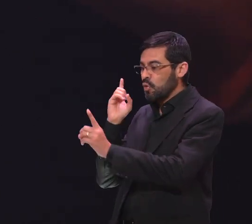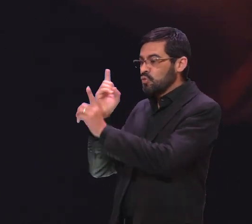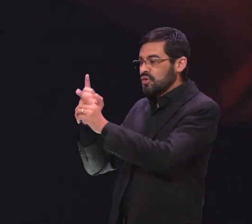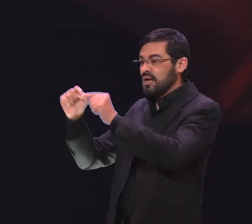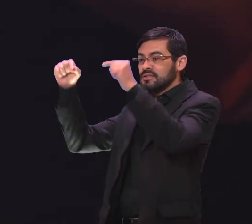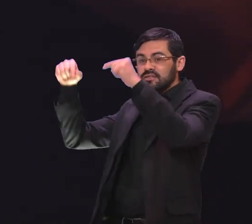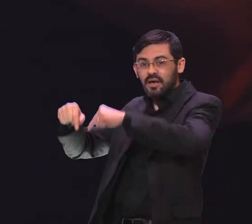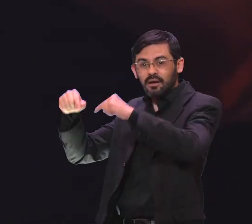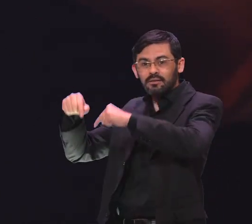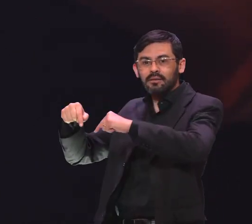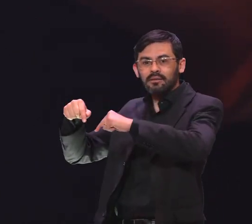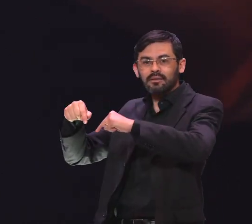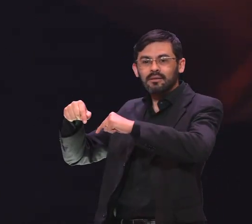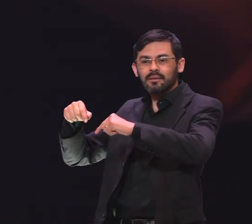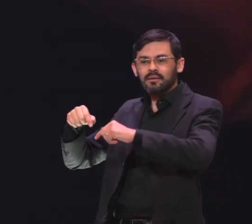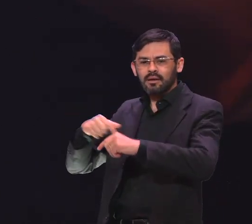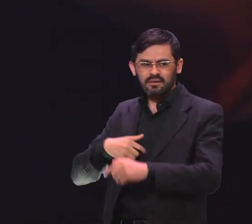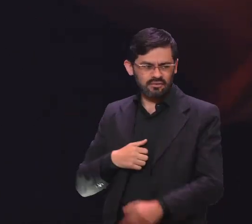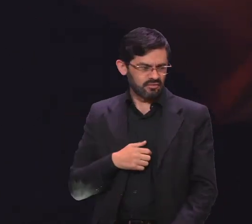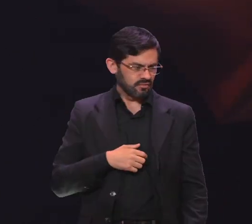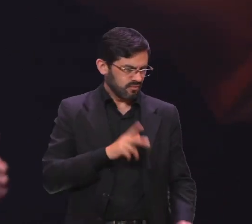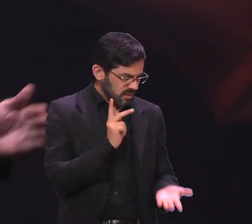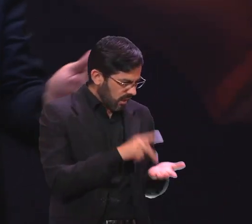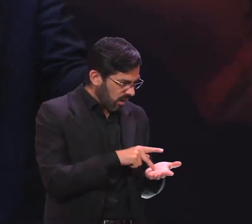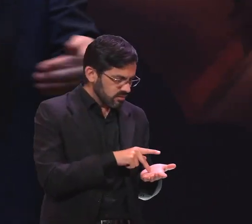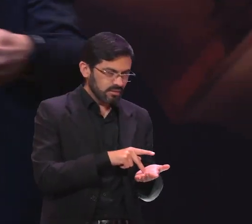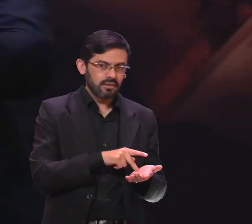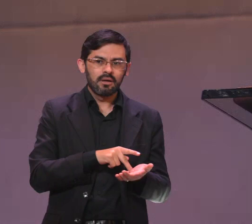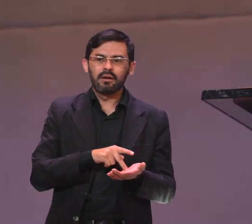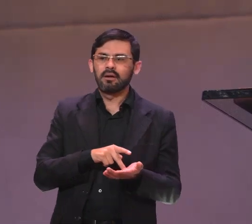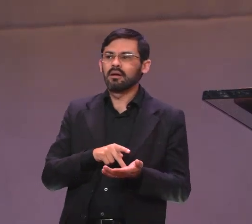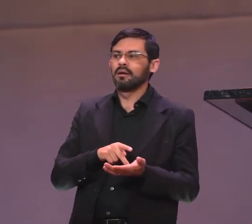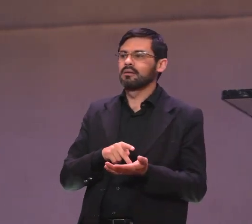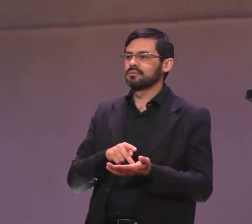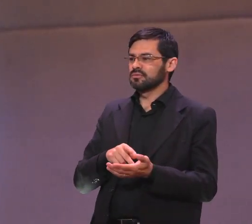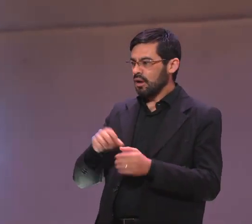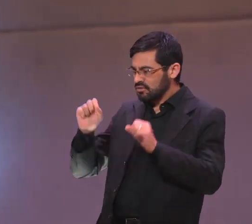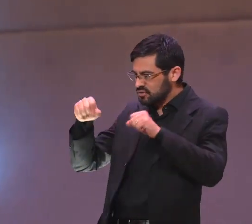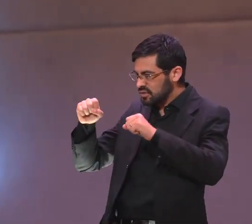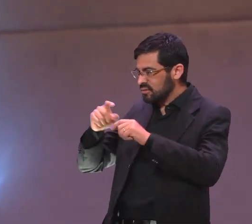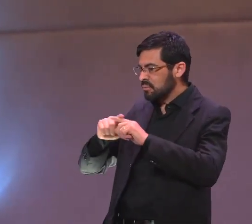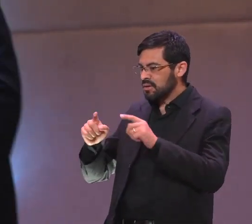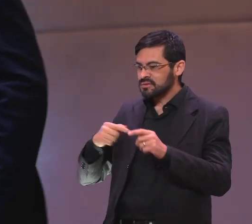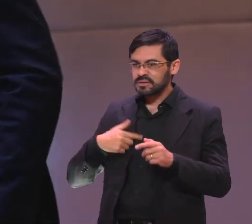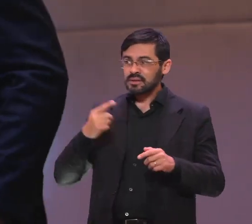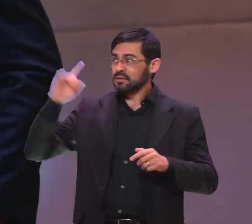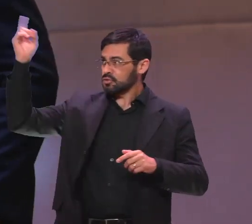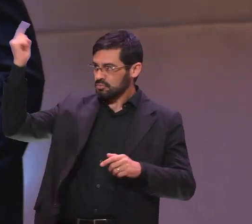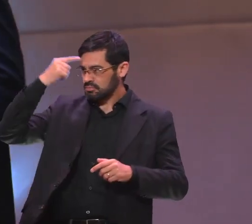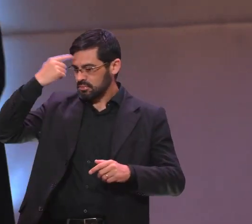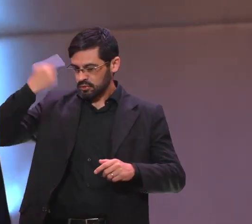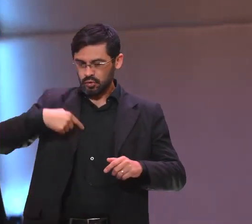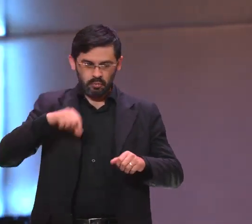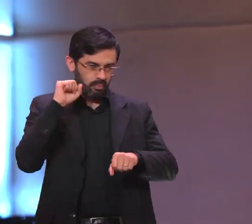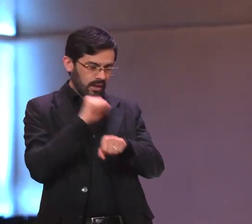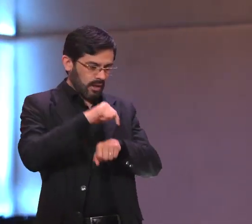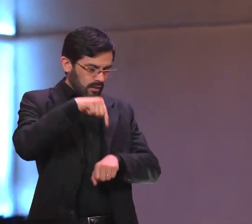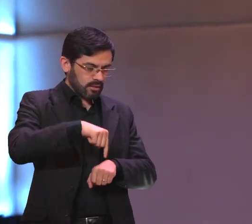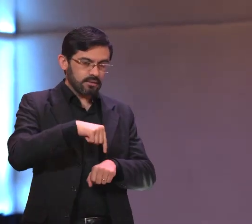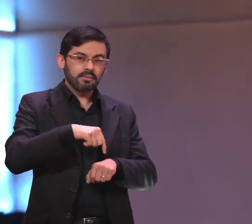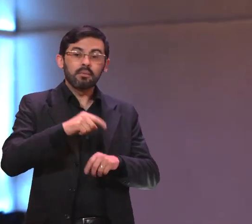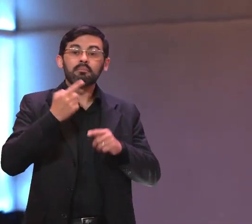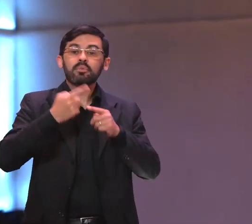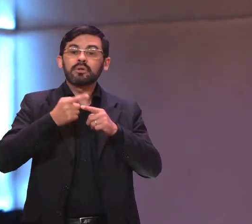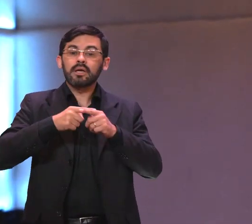encontrasse aqui no parque. E eu falei, será? Eu falei, meu irmão, é de Deus, porque eu ia entrar no carro, mas Deus mandou parar aqui. Porque quando a gente lê a